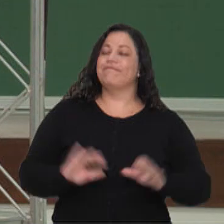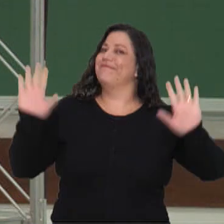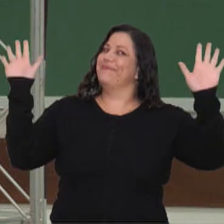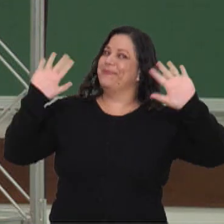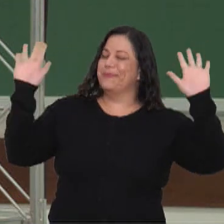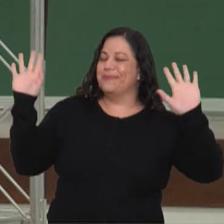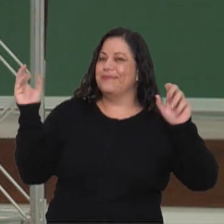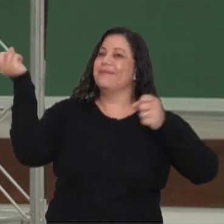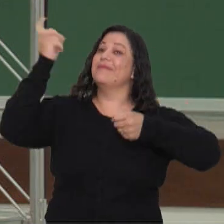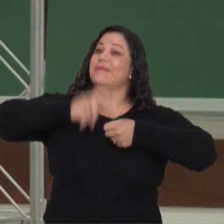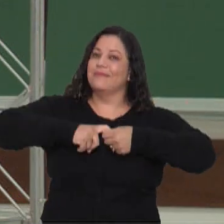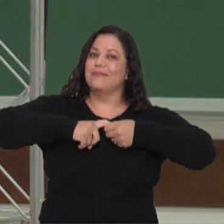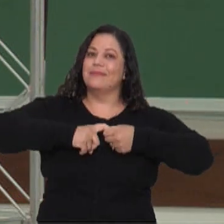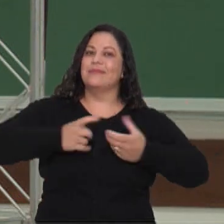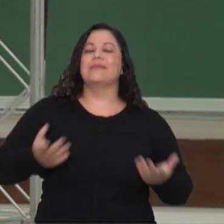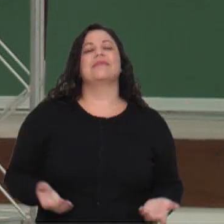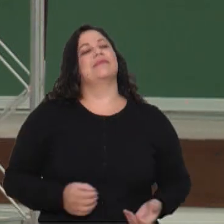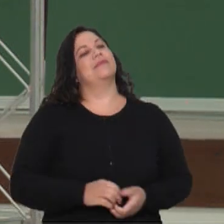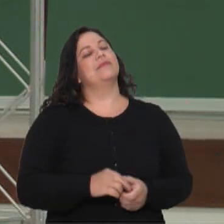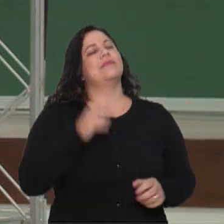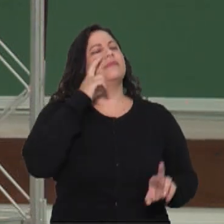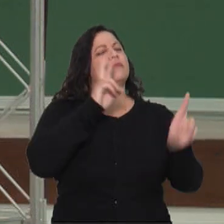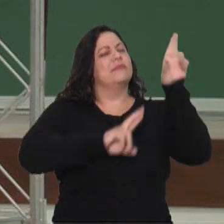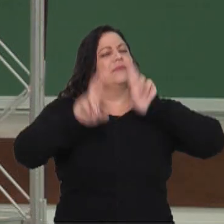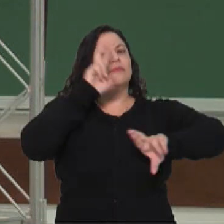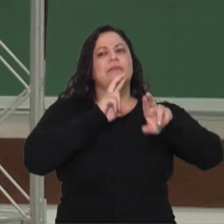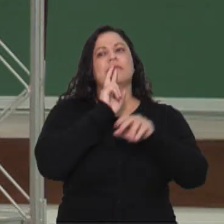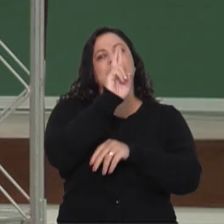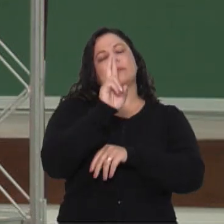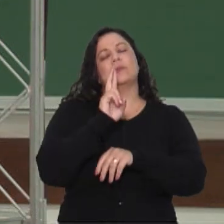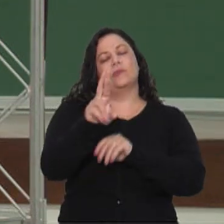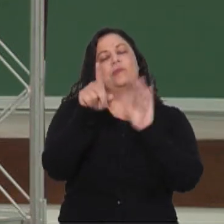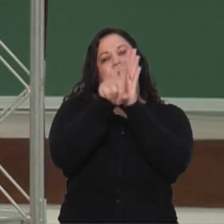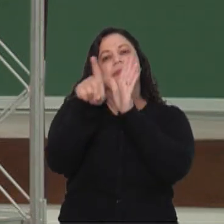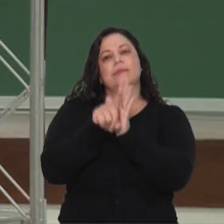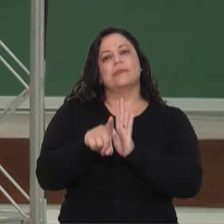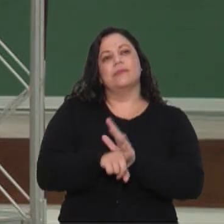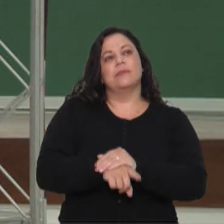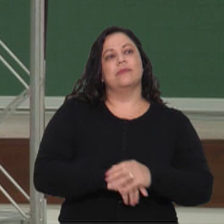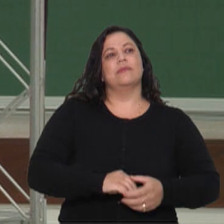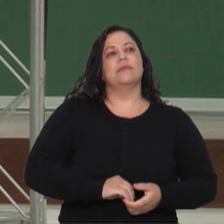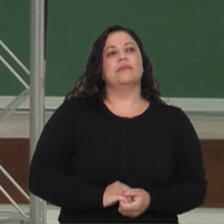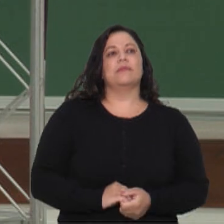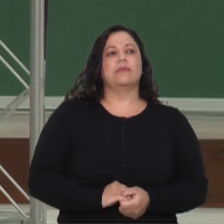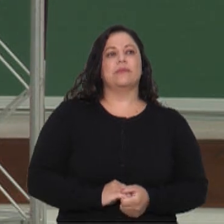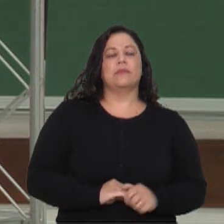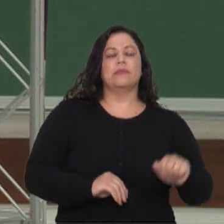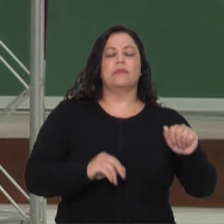Olá, voltamos. Vamos verificar a resposta das questões.